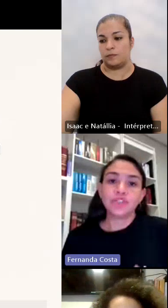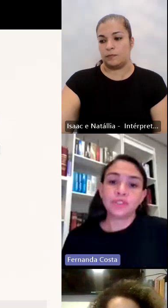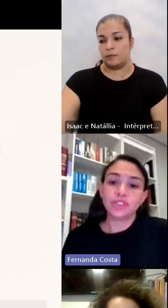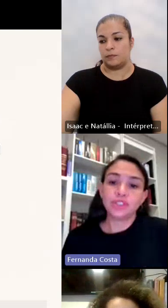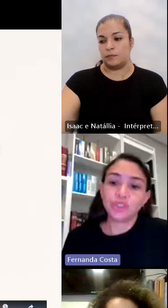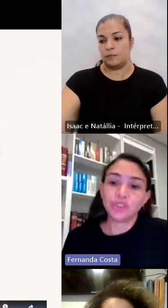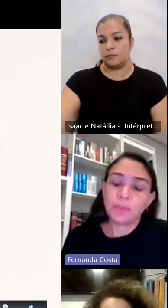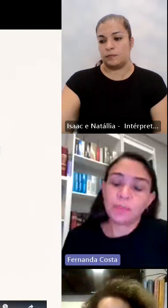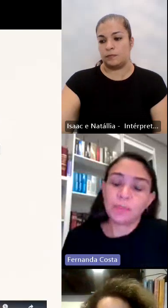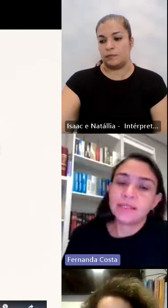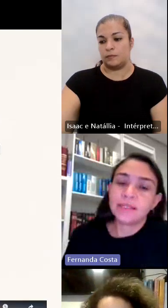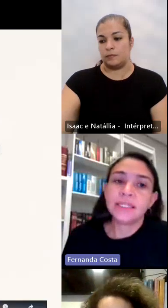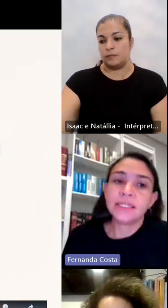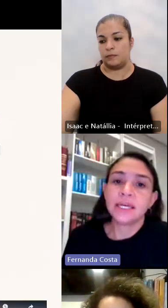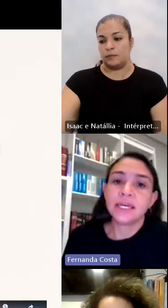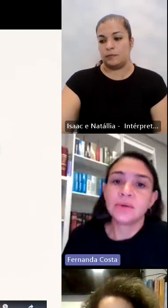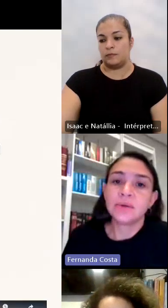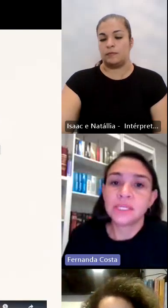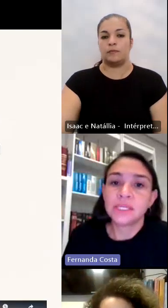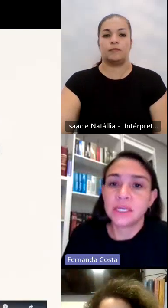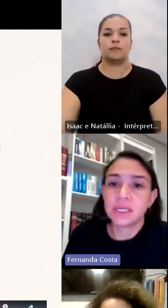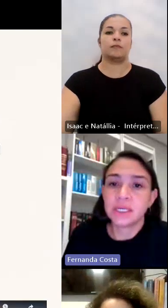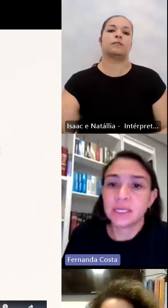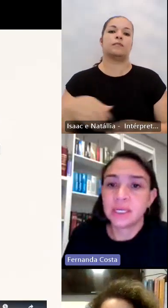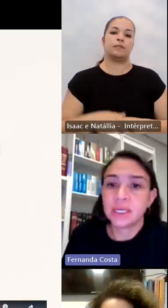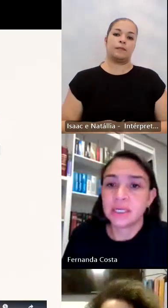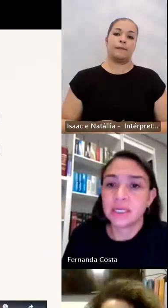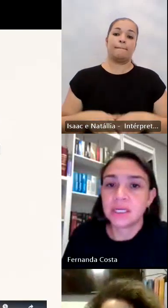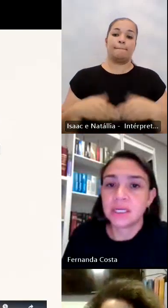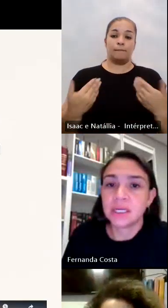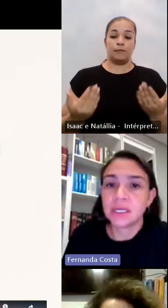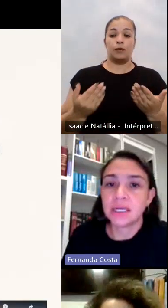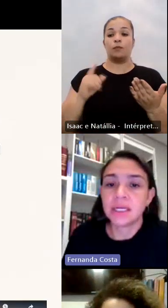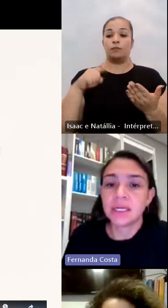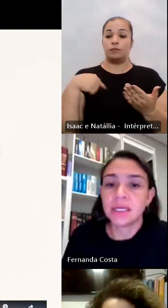Então, gente, para a gente começar, né, a nossa